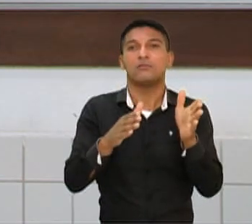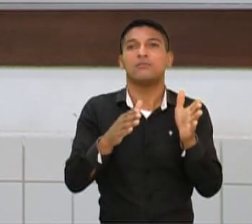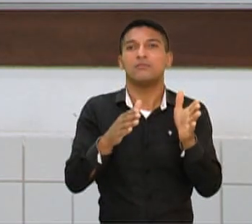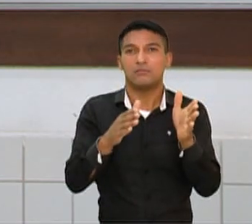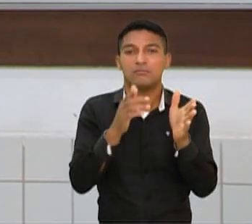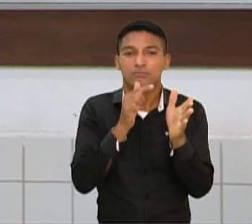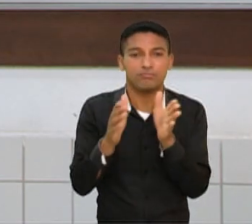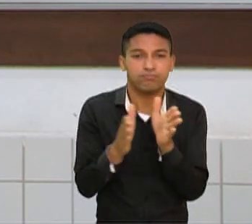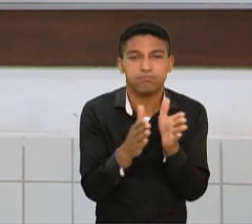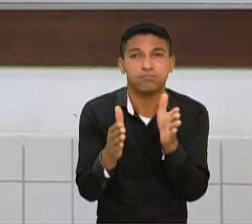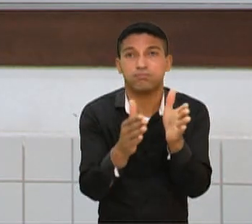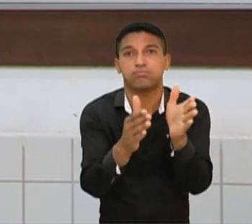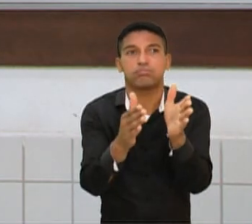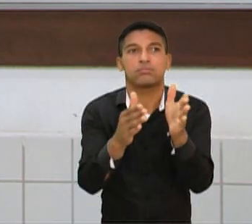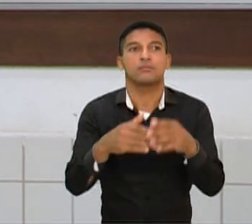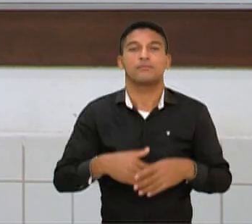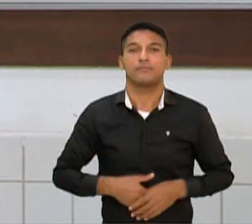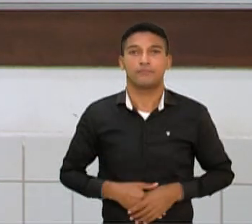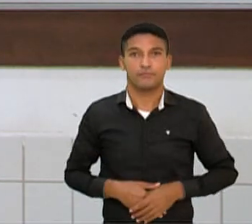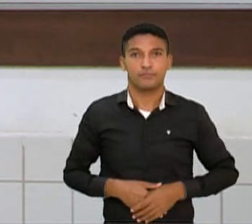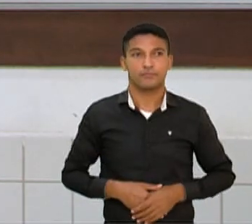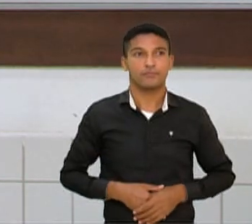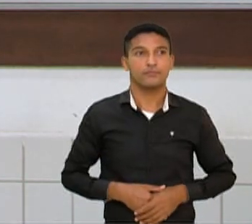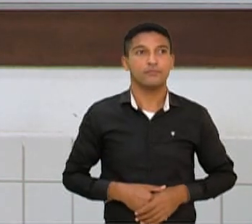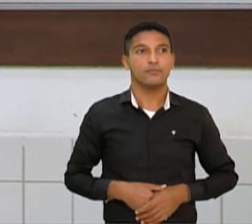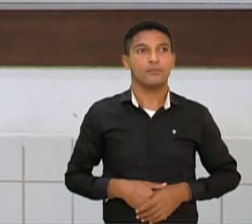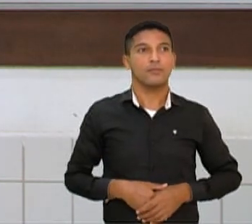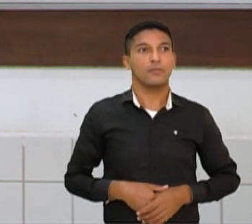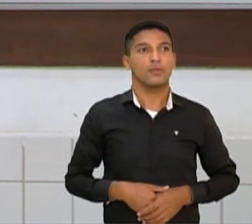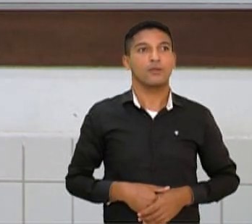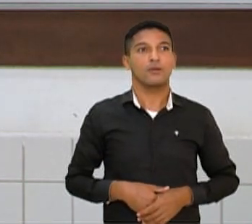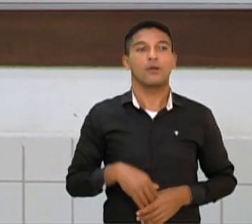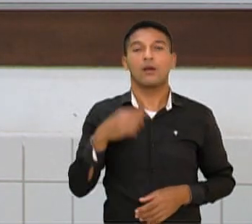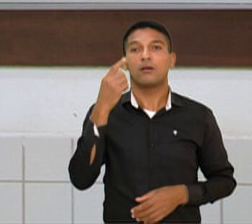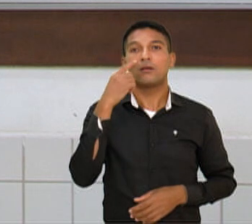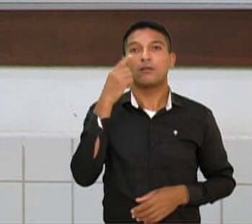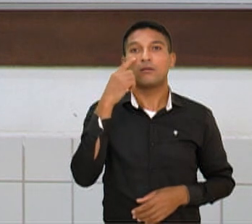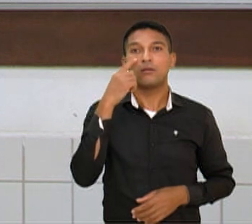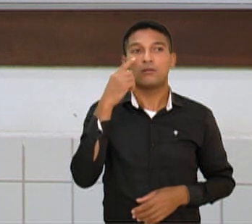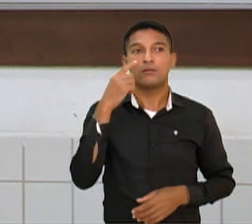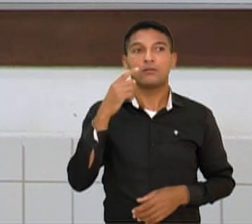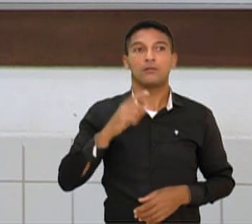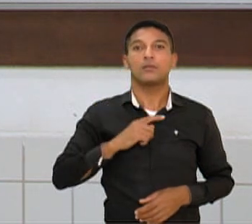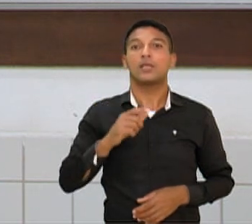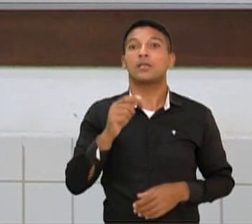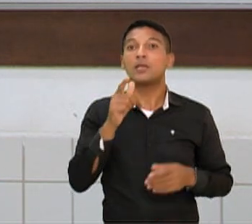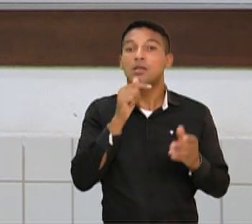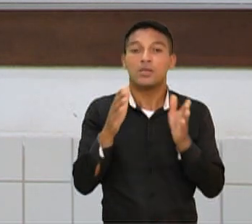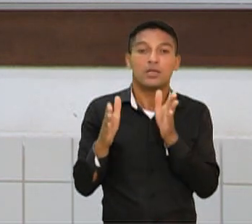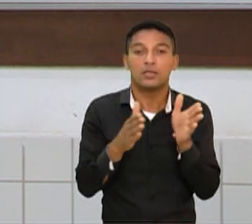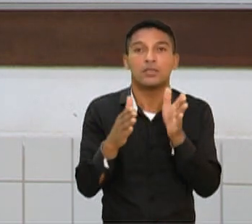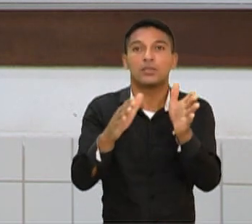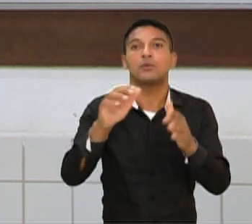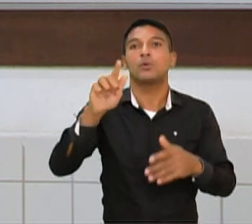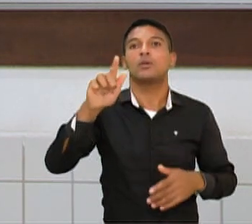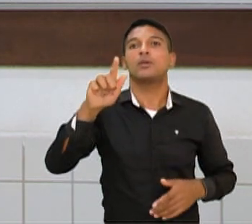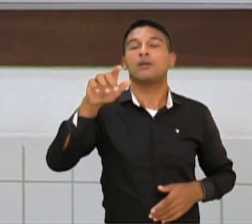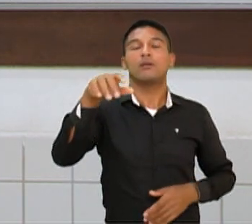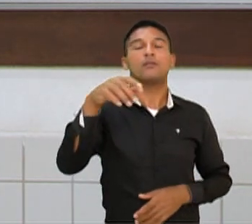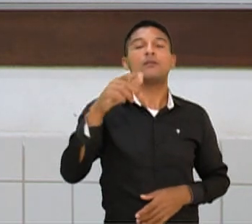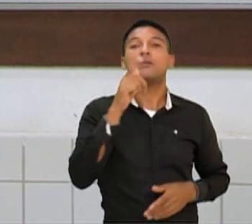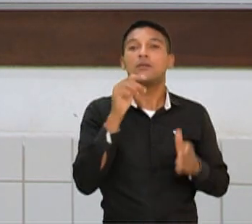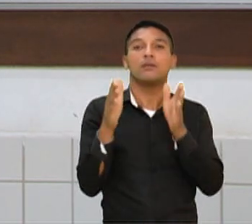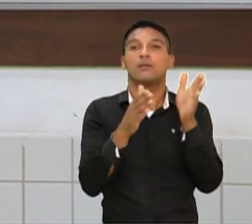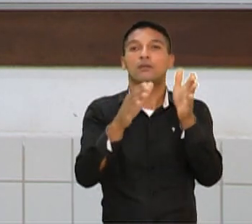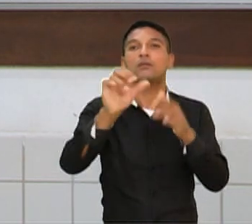do cenário paranaense, aparecem mais nas questões de vestibular. Então, obviamente, nós temos o Iguaçu, que faz também aqui uma